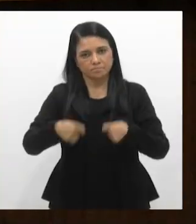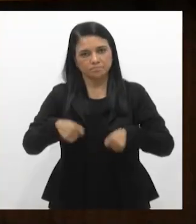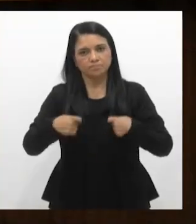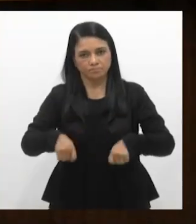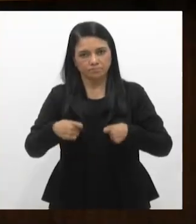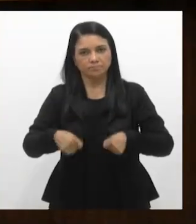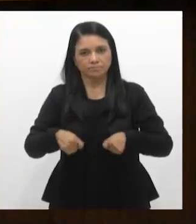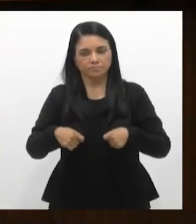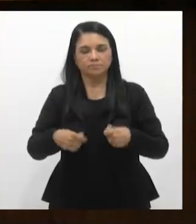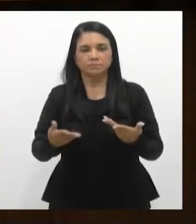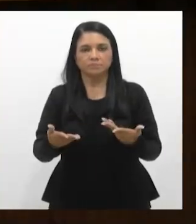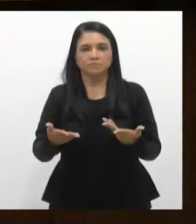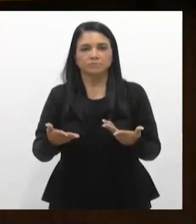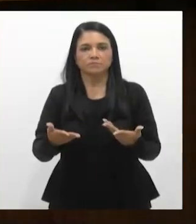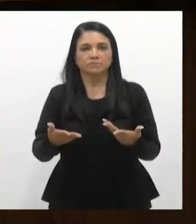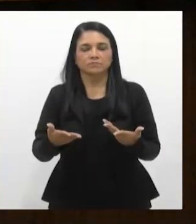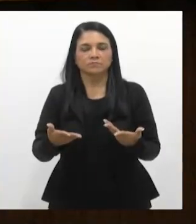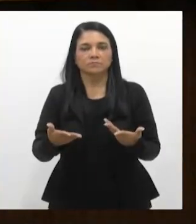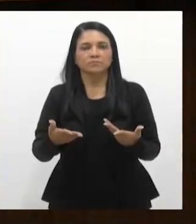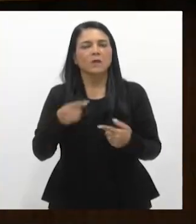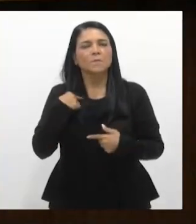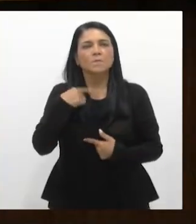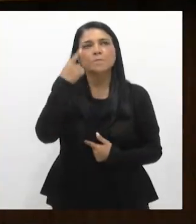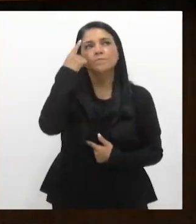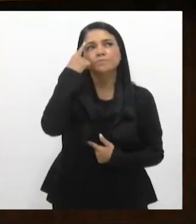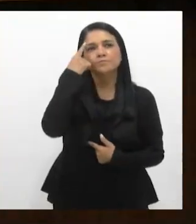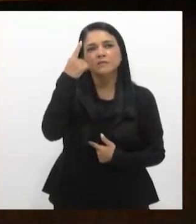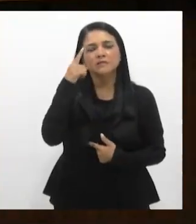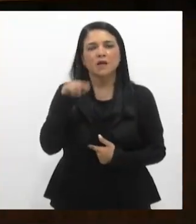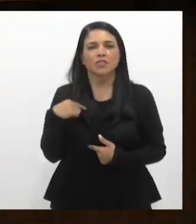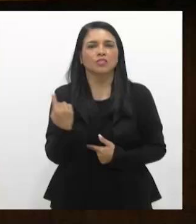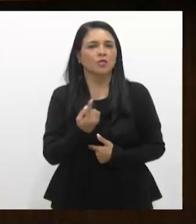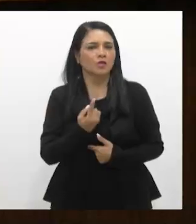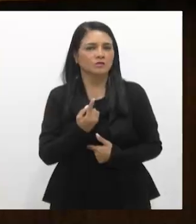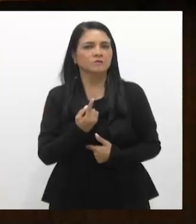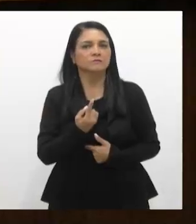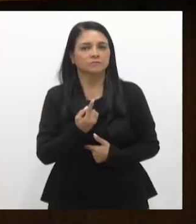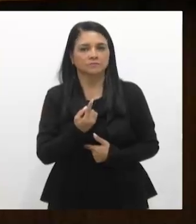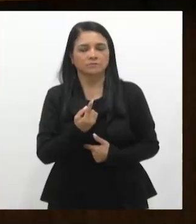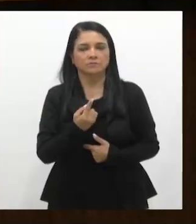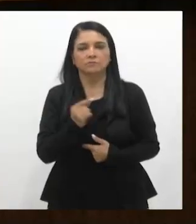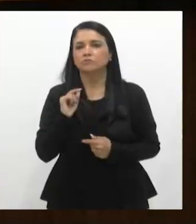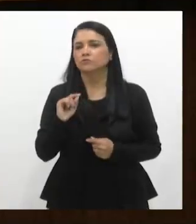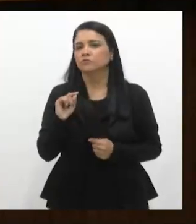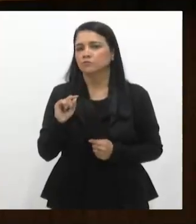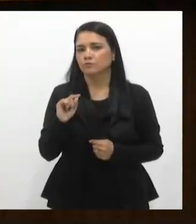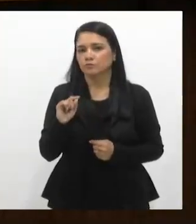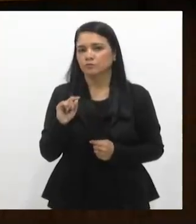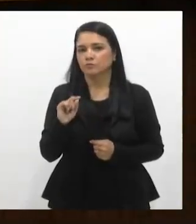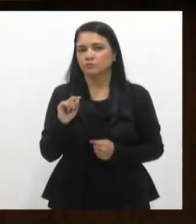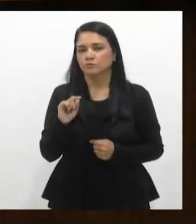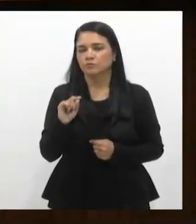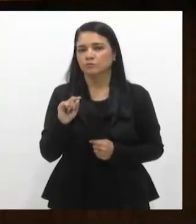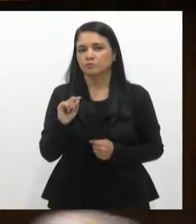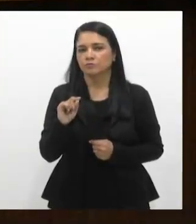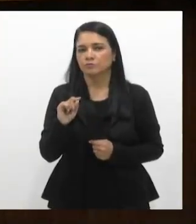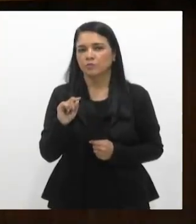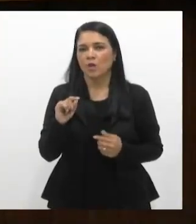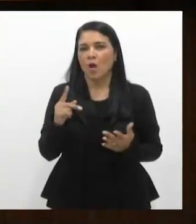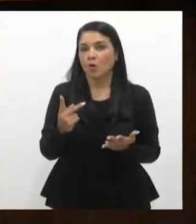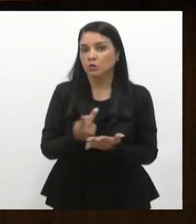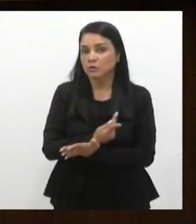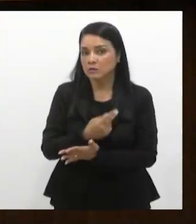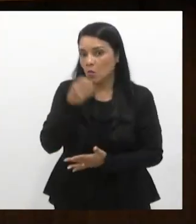e que há de se pensar o que faremos nós caso esse absurdo venha